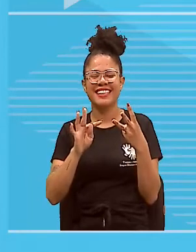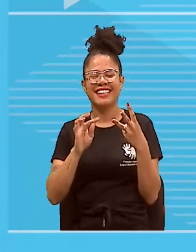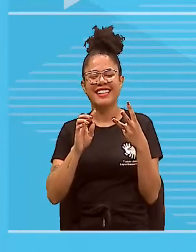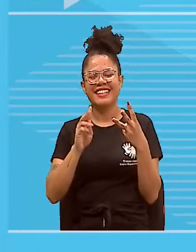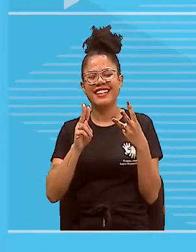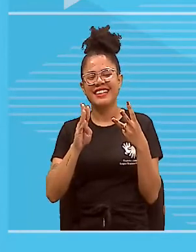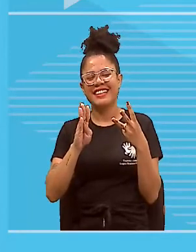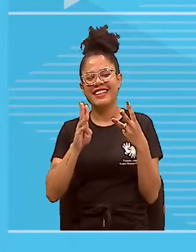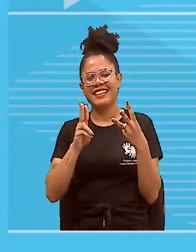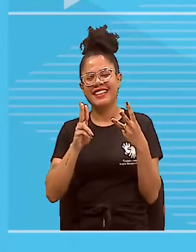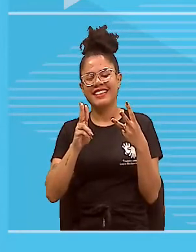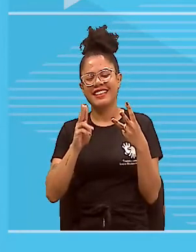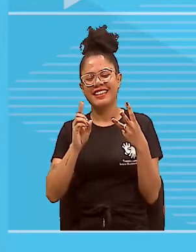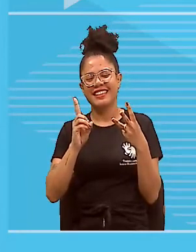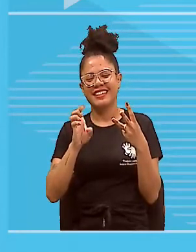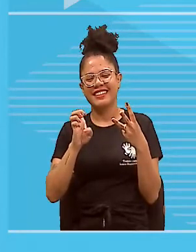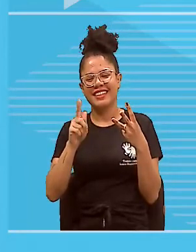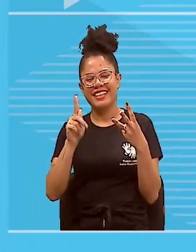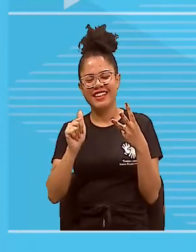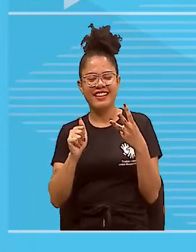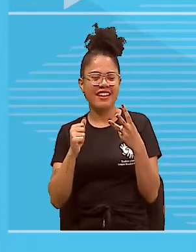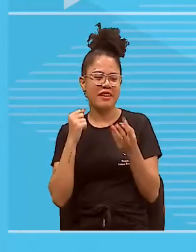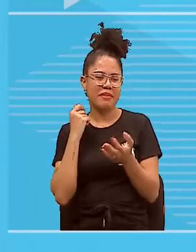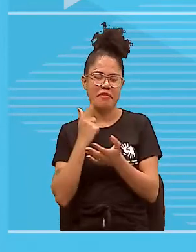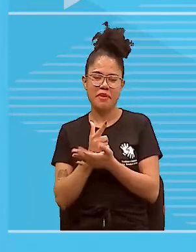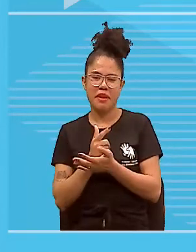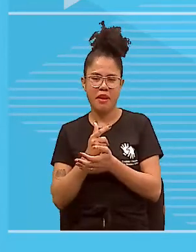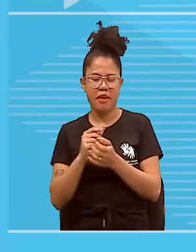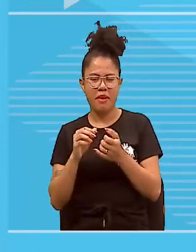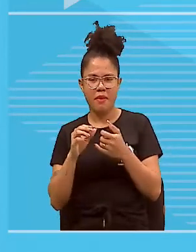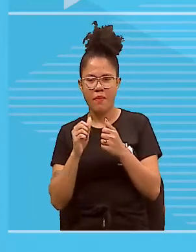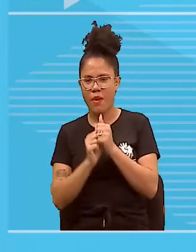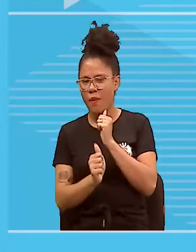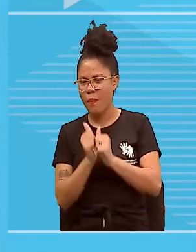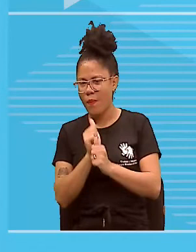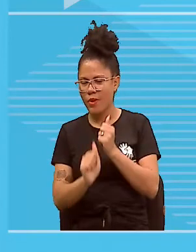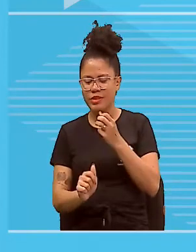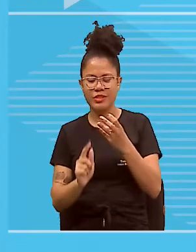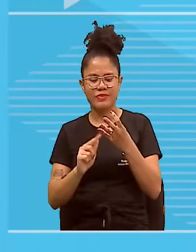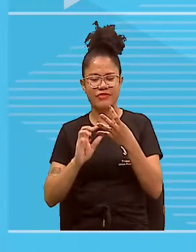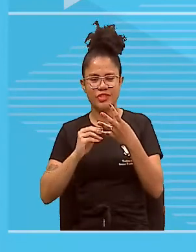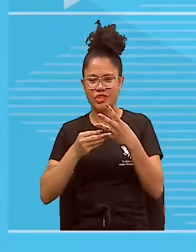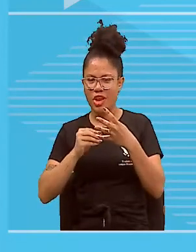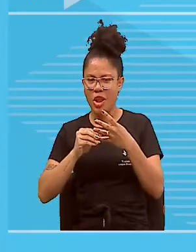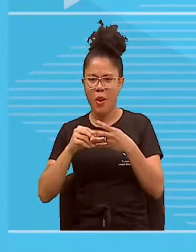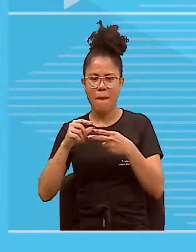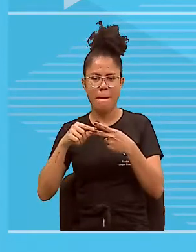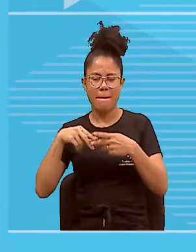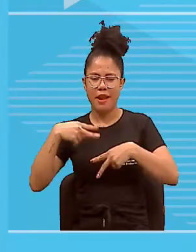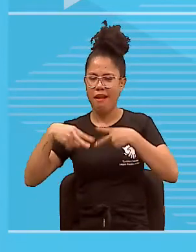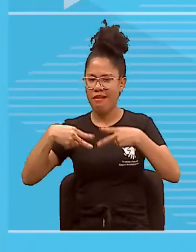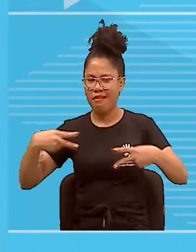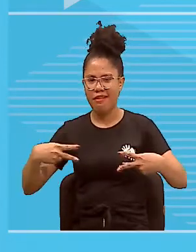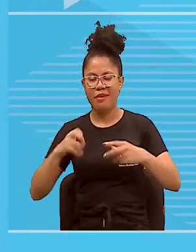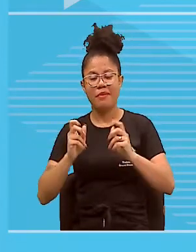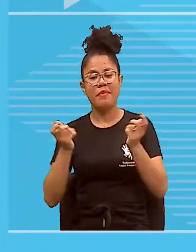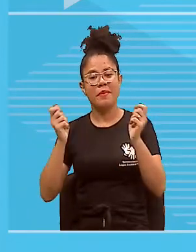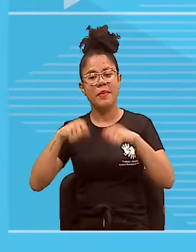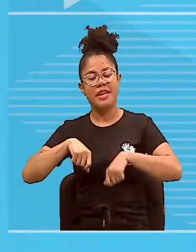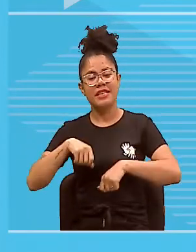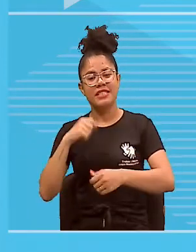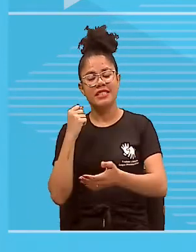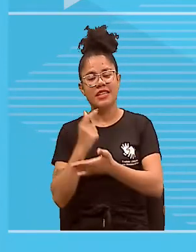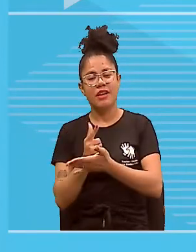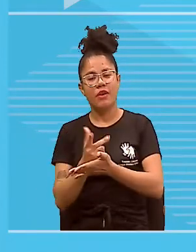São João era outro lugar que você ia comprar o arroz o feijão macarrão aí você precisava comprar as verduras